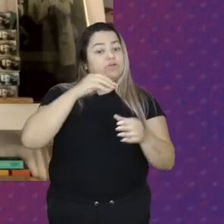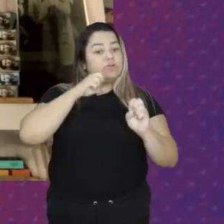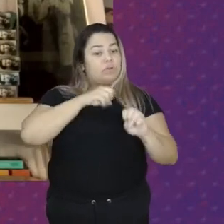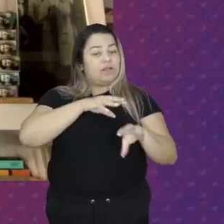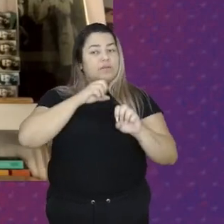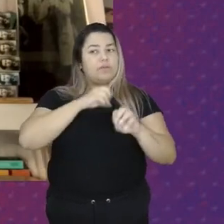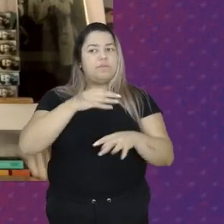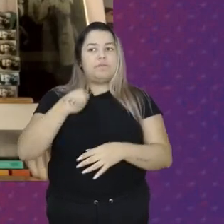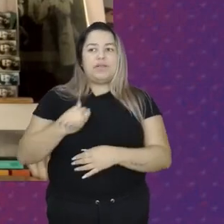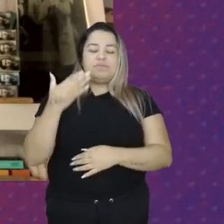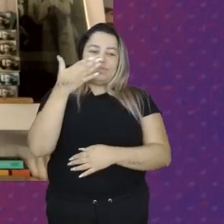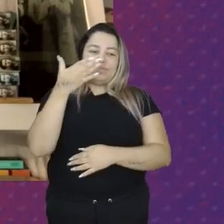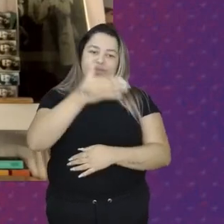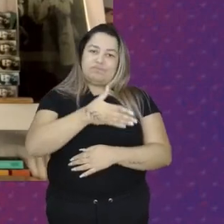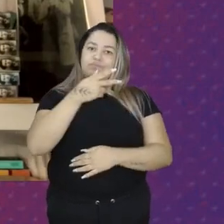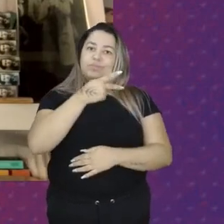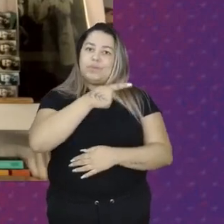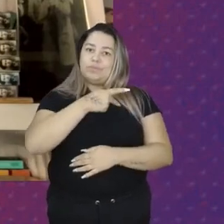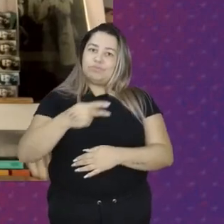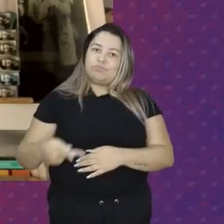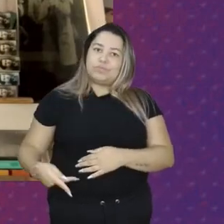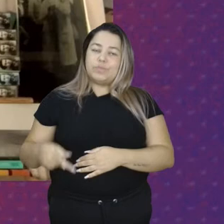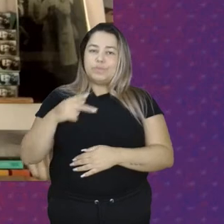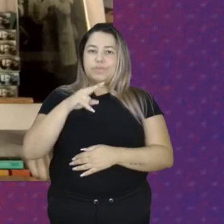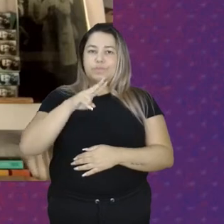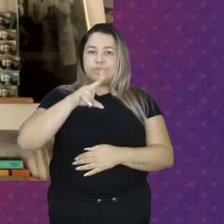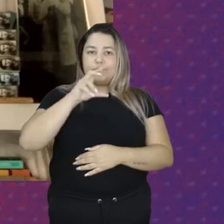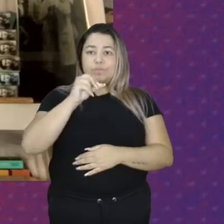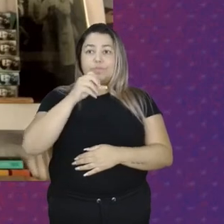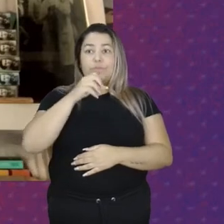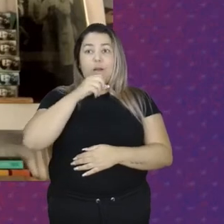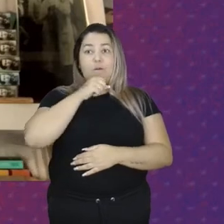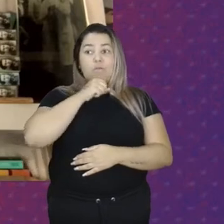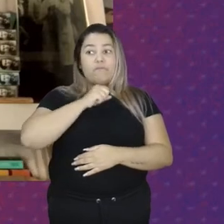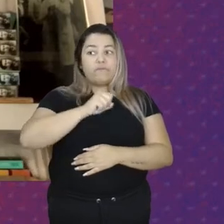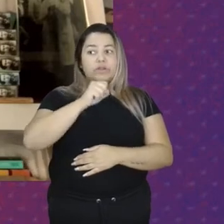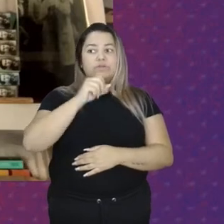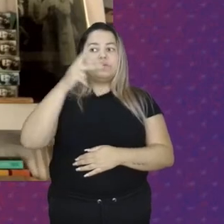Educação, participei do governo na gestão do Paulo Freire em São Paulo,